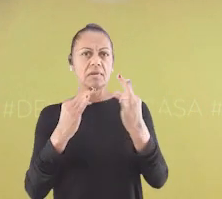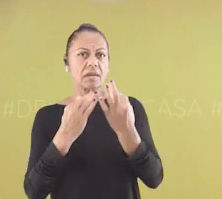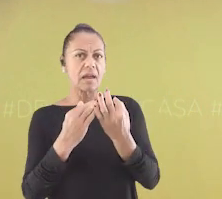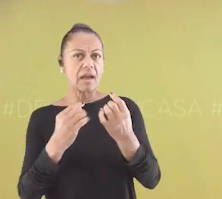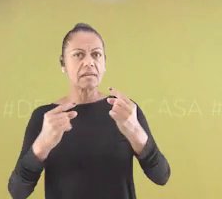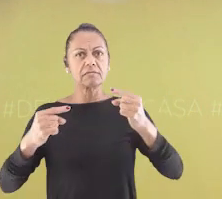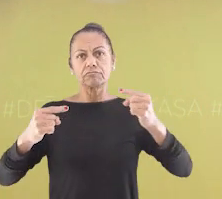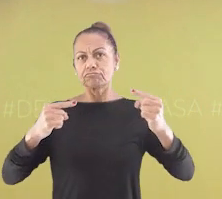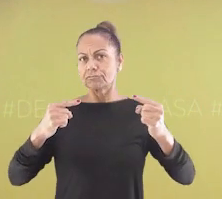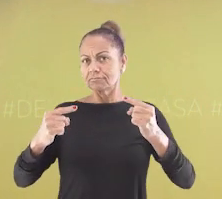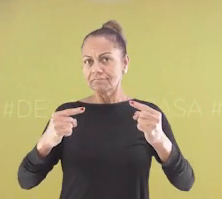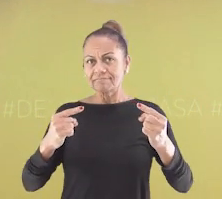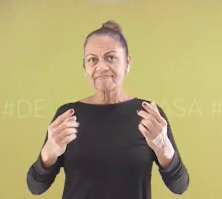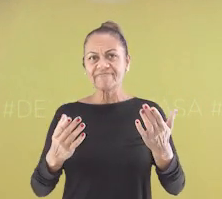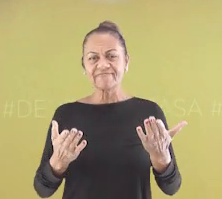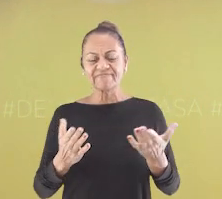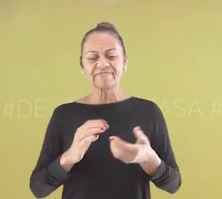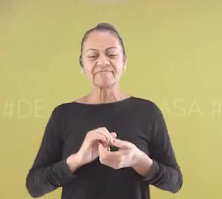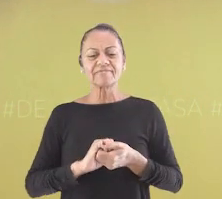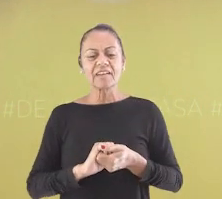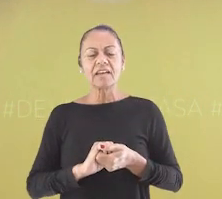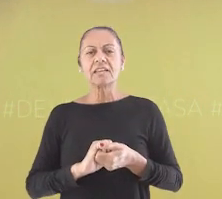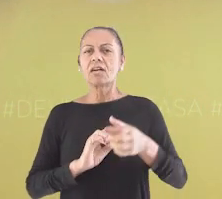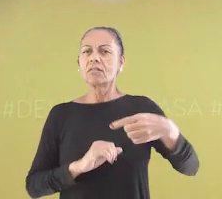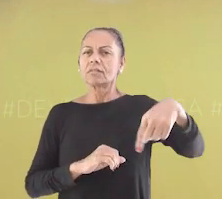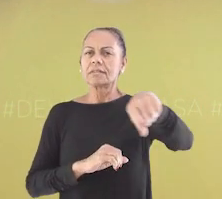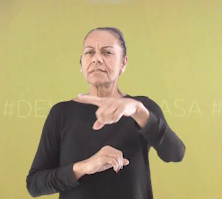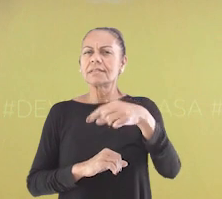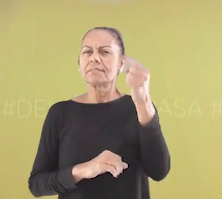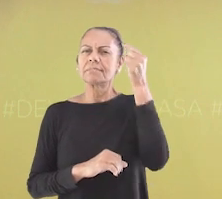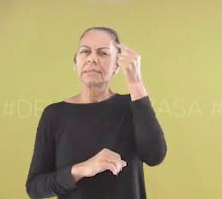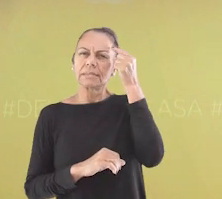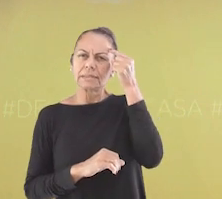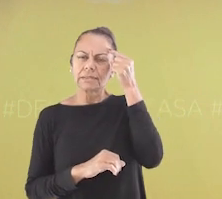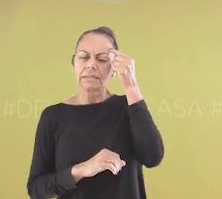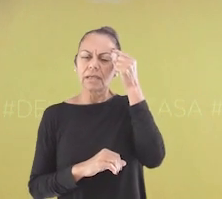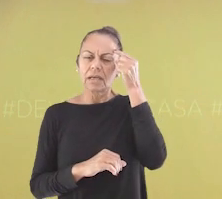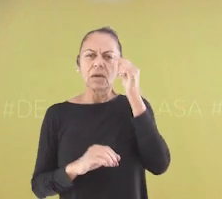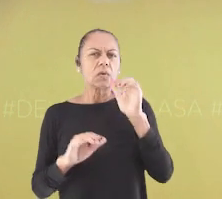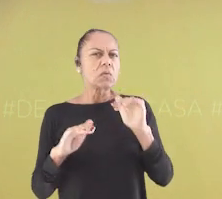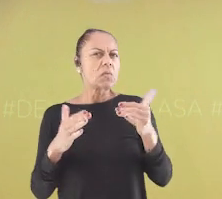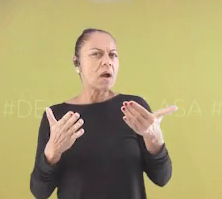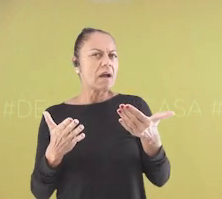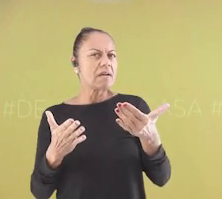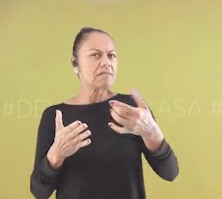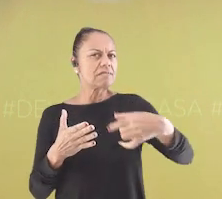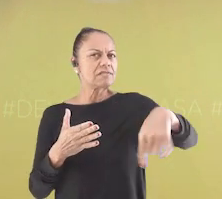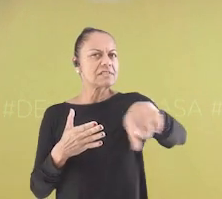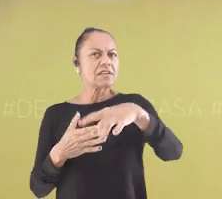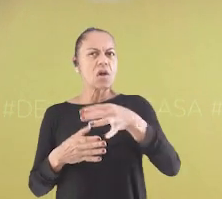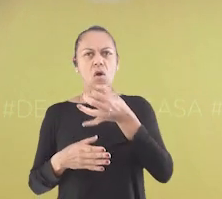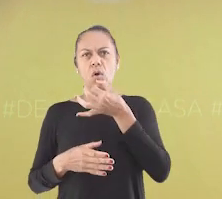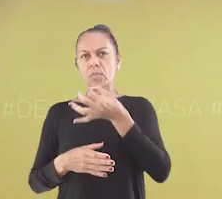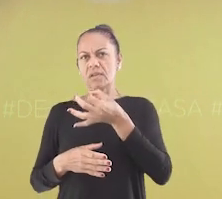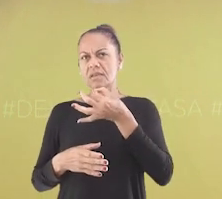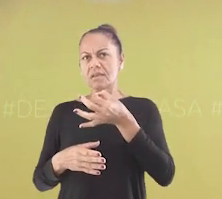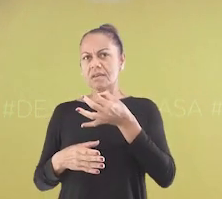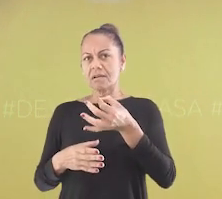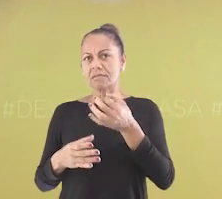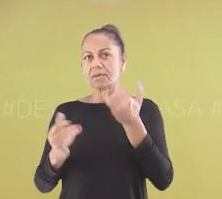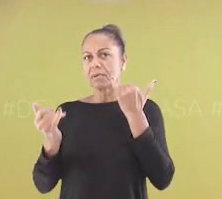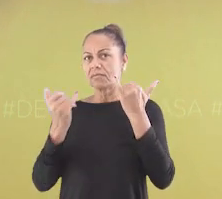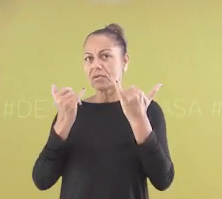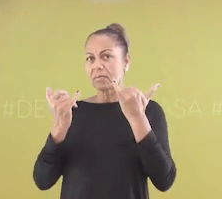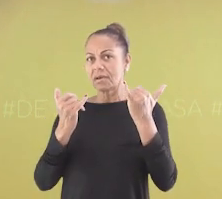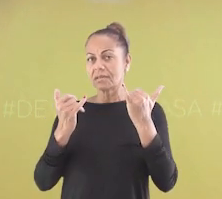criar uma opinião sobre o assunto e debater com os amigos e familiares, não é mesmo? Pensem um pouquinho aí. Quais